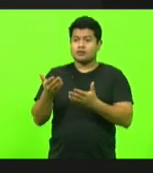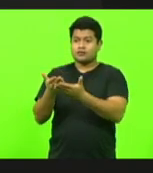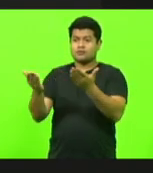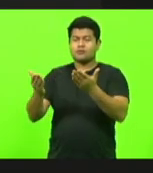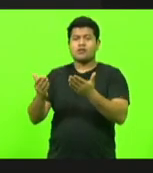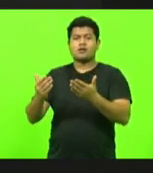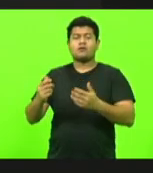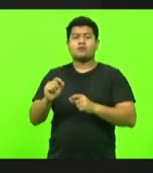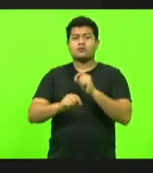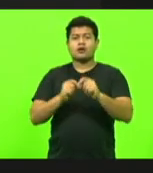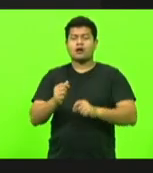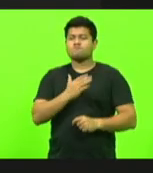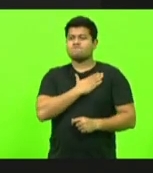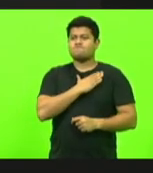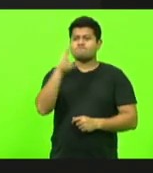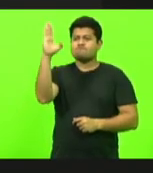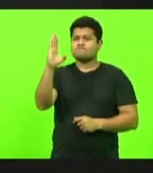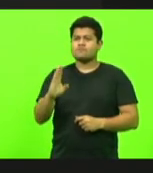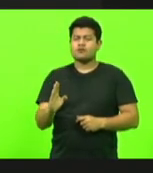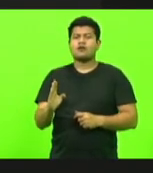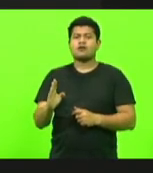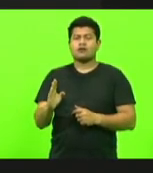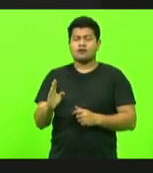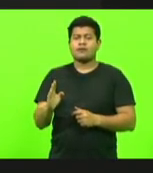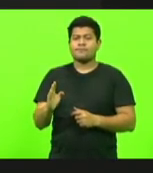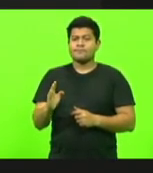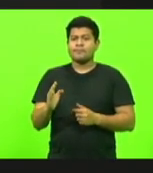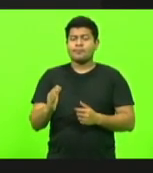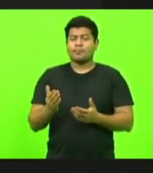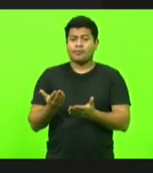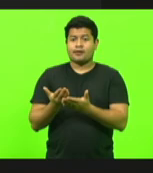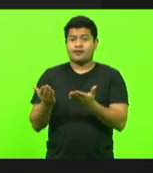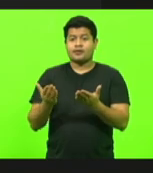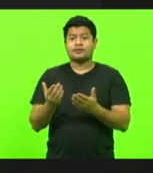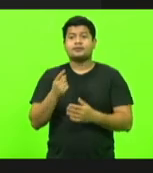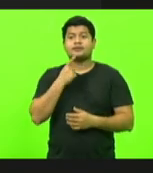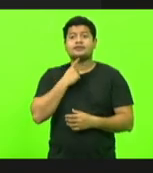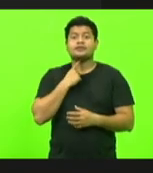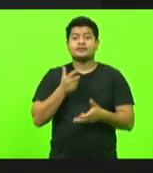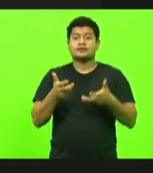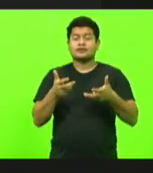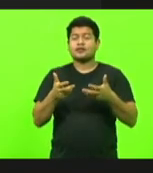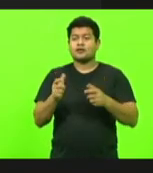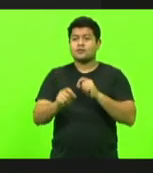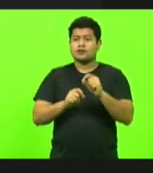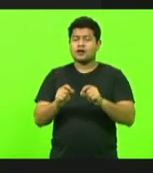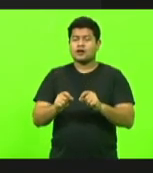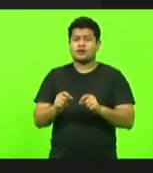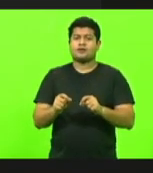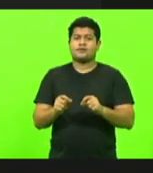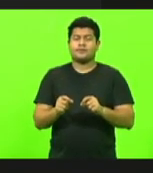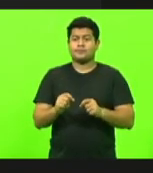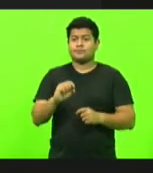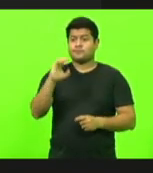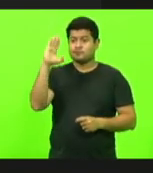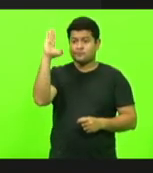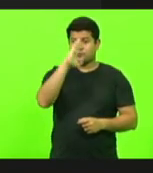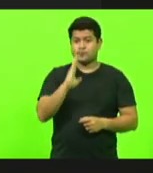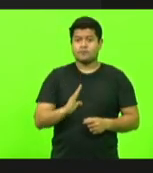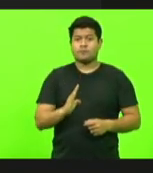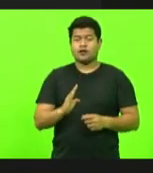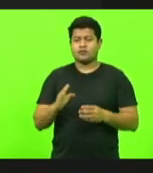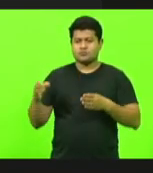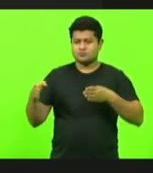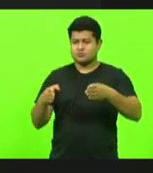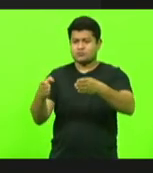com o coração pulsando aí na batida verde e amarela e que desejam ver o nosso Brasil no rumo certo.